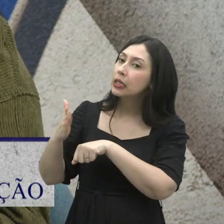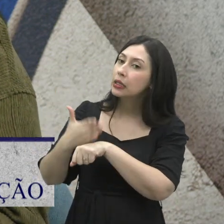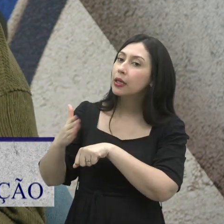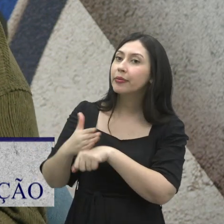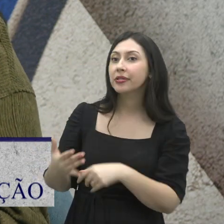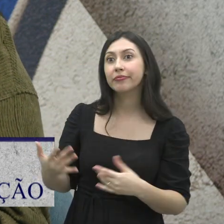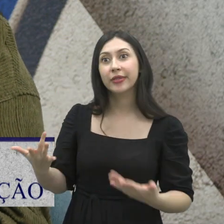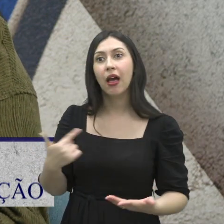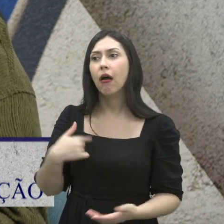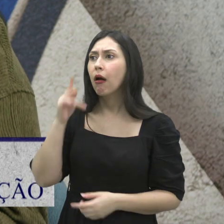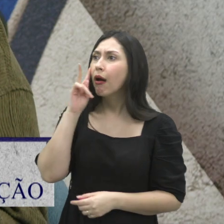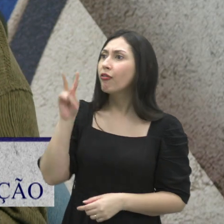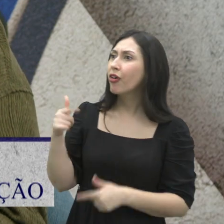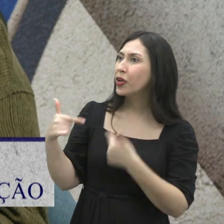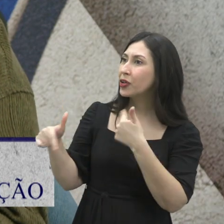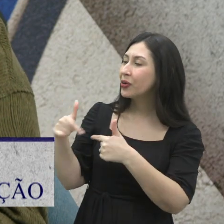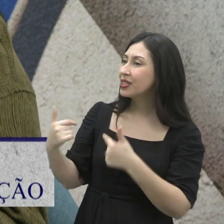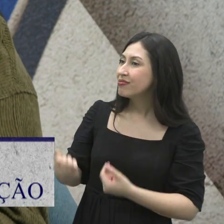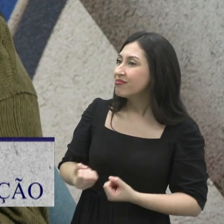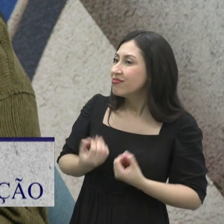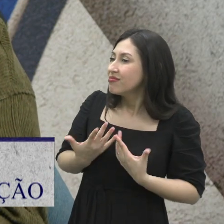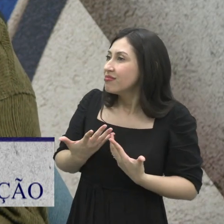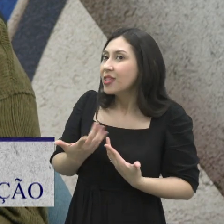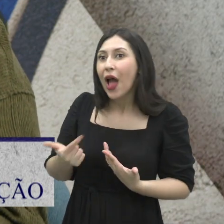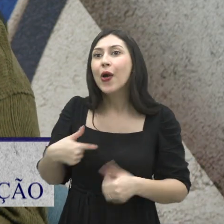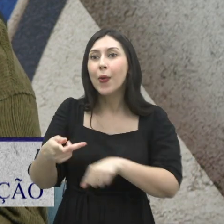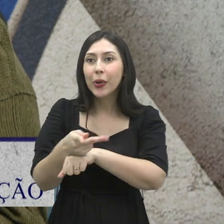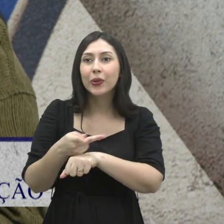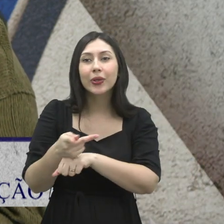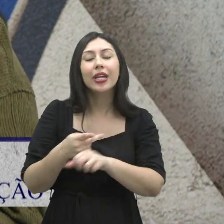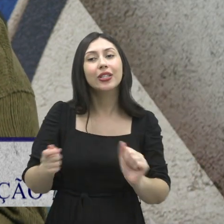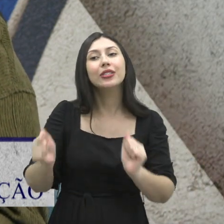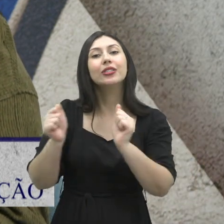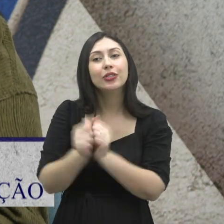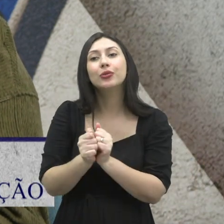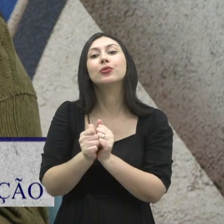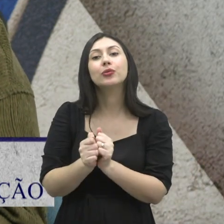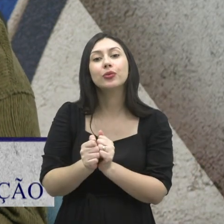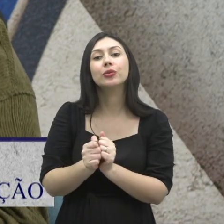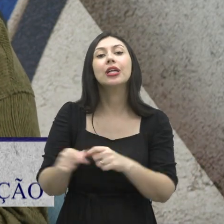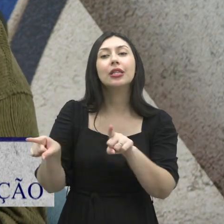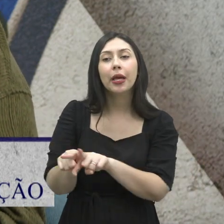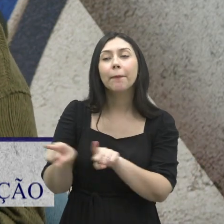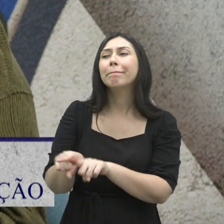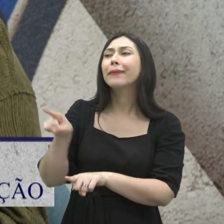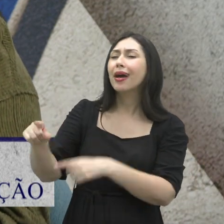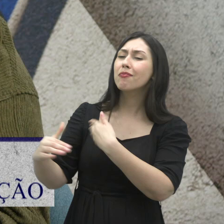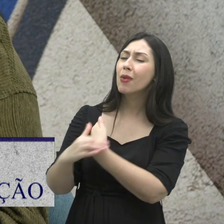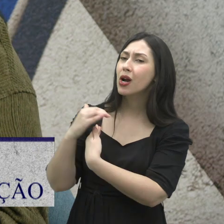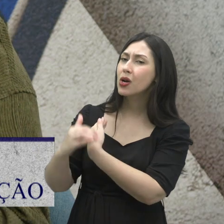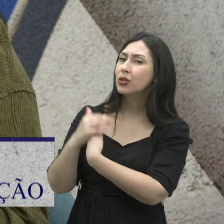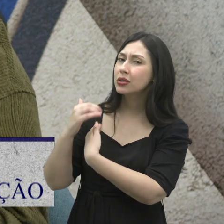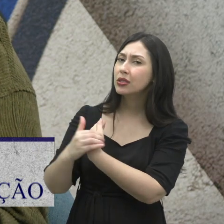E, novamente, vendo ela trabalhar, me inspirou, busquei essa formação junto com ela, né? Ela também é a minha mentora